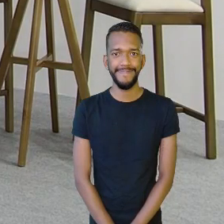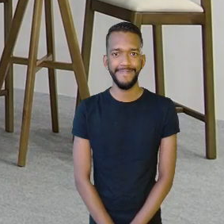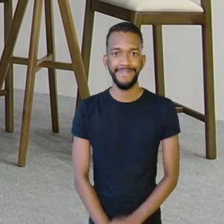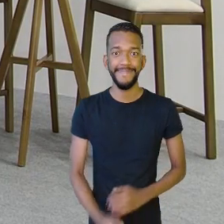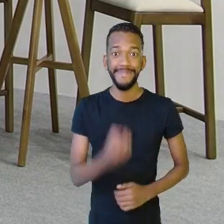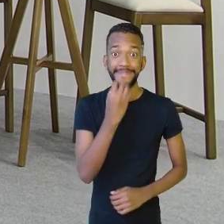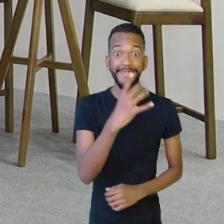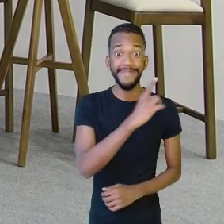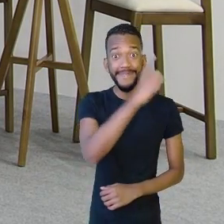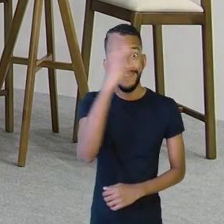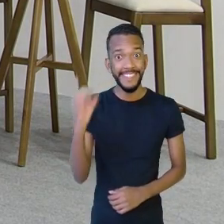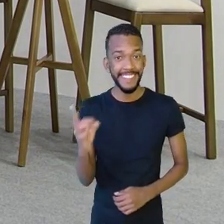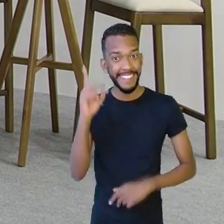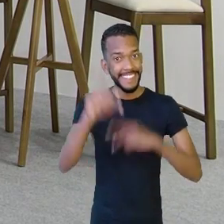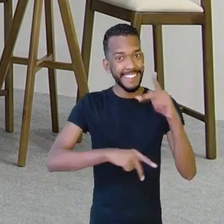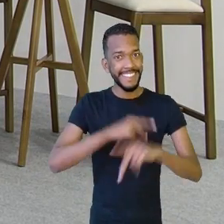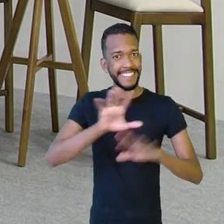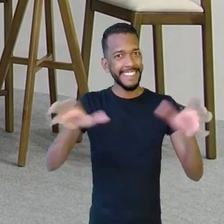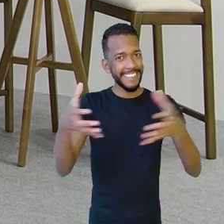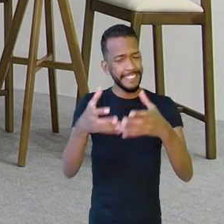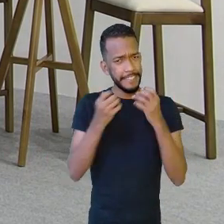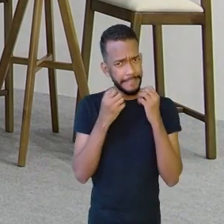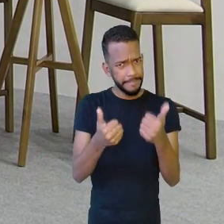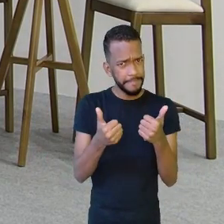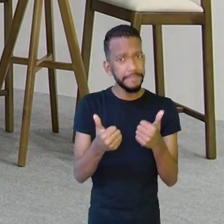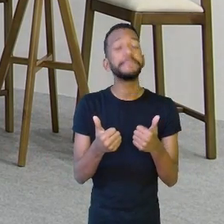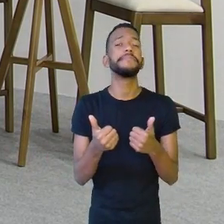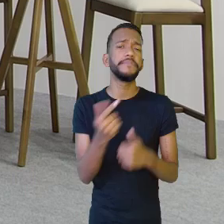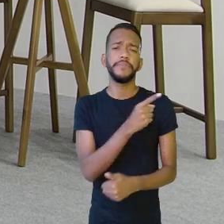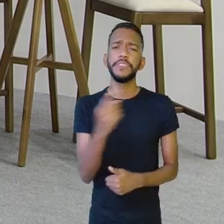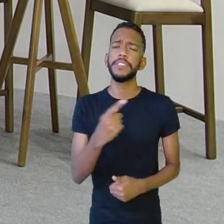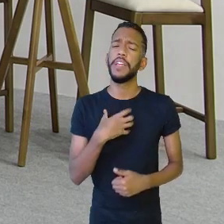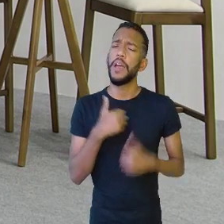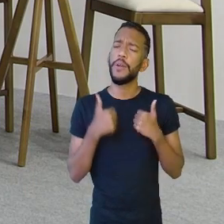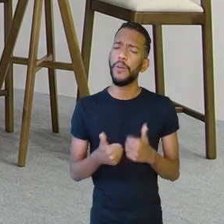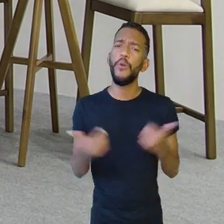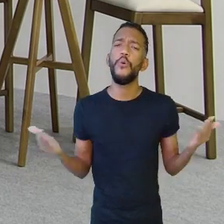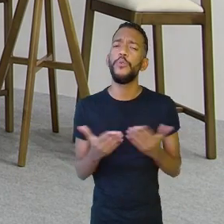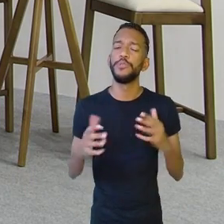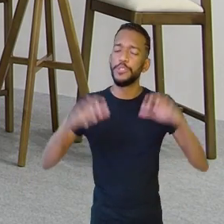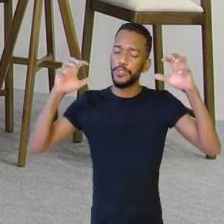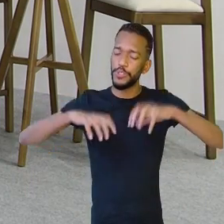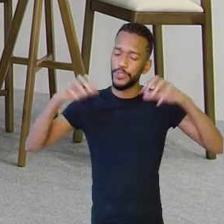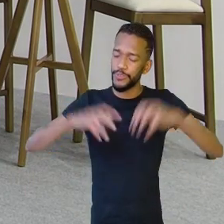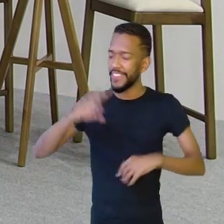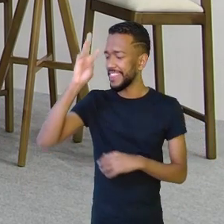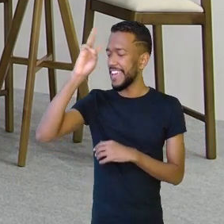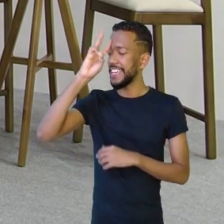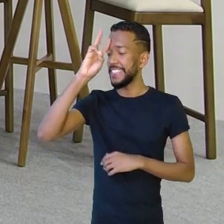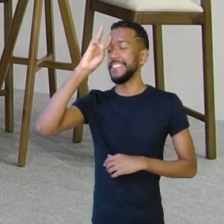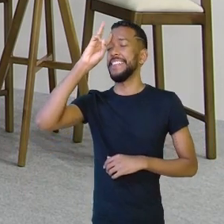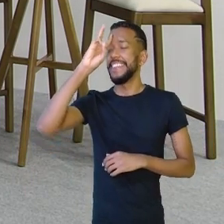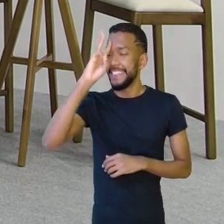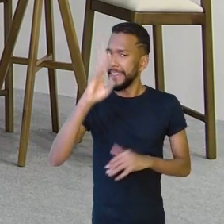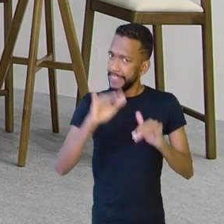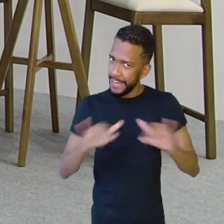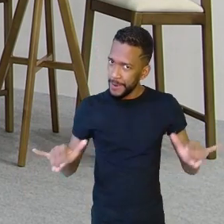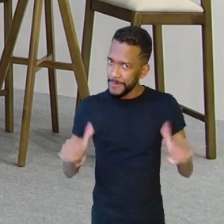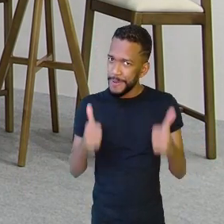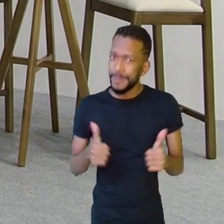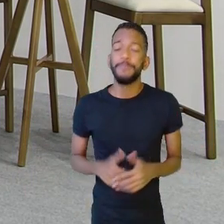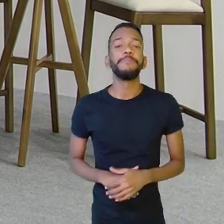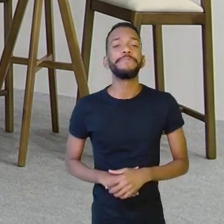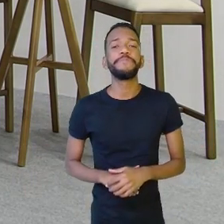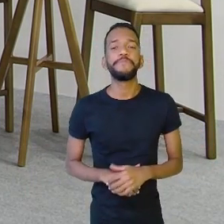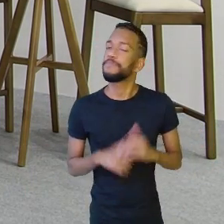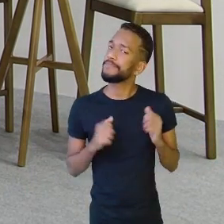Bom dia, pessoal! Como vocês estão hoje? Nessa manhã chuvosa de terça-feira, tudo tranquilo? Pois é.